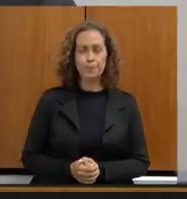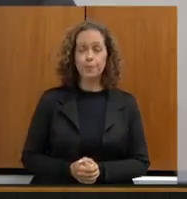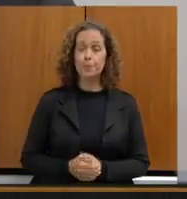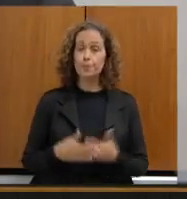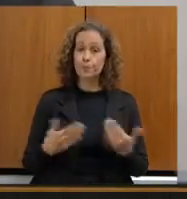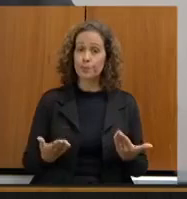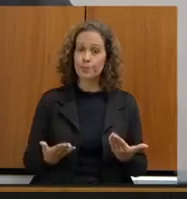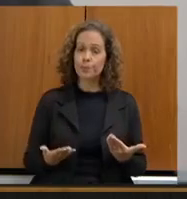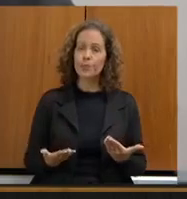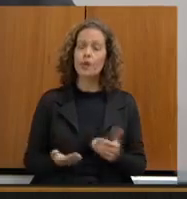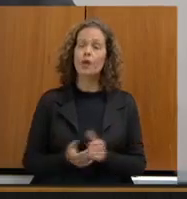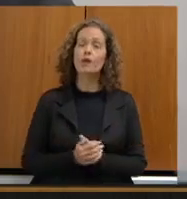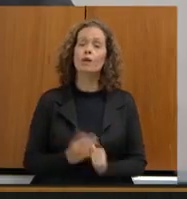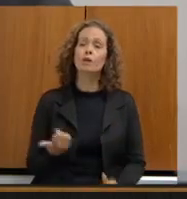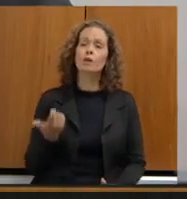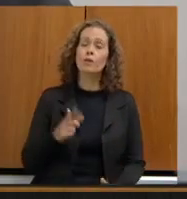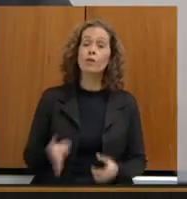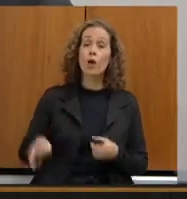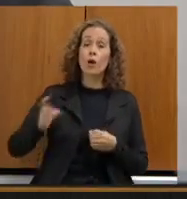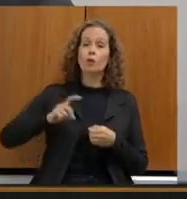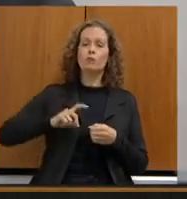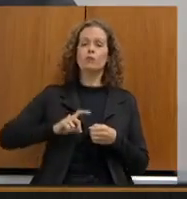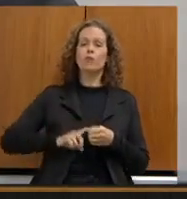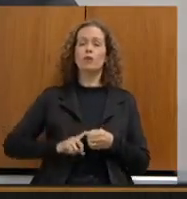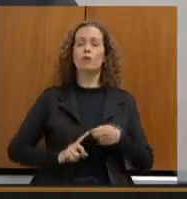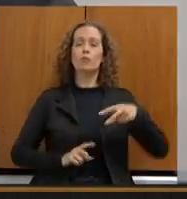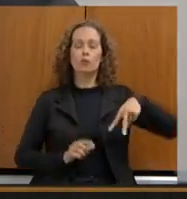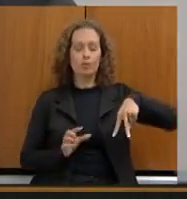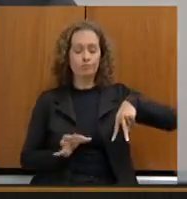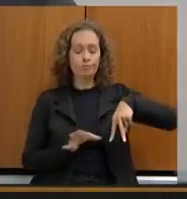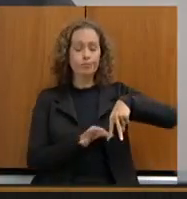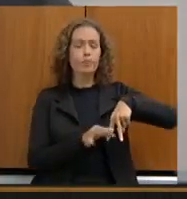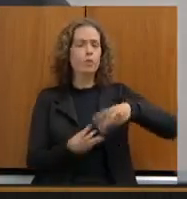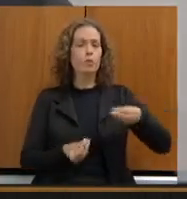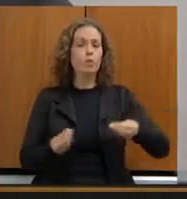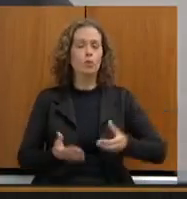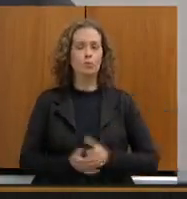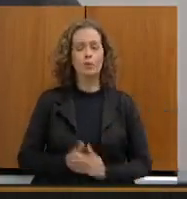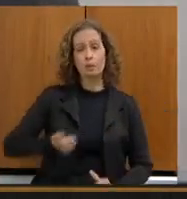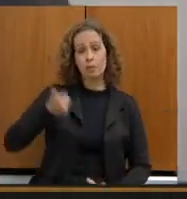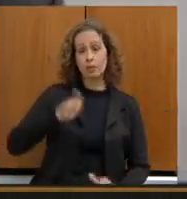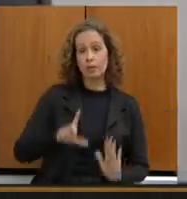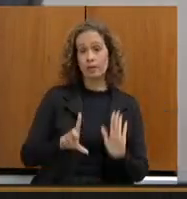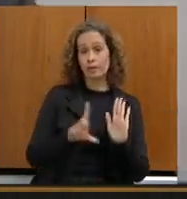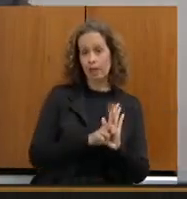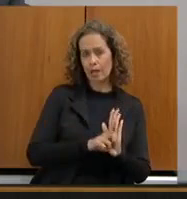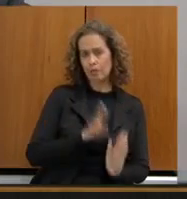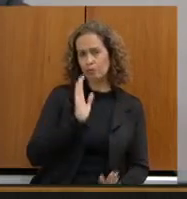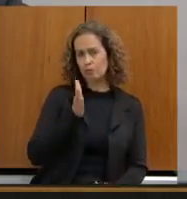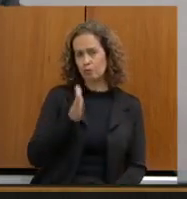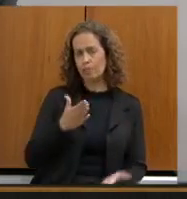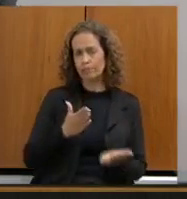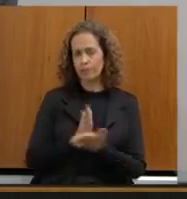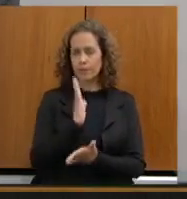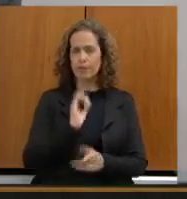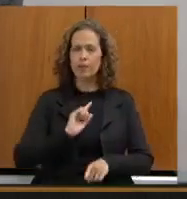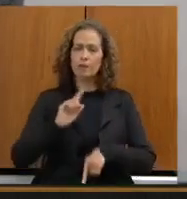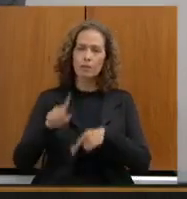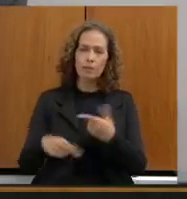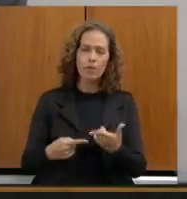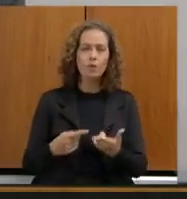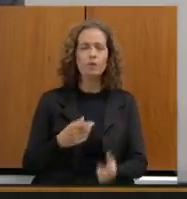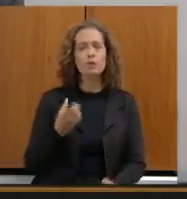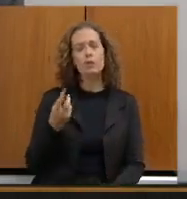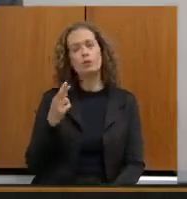voltando aqui a questão do acesso ao tornozelo eu aprovei aprender a lei seca tá depois o senhor a